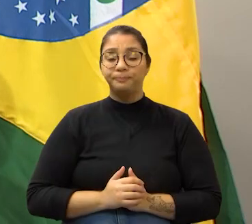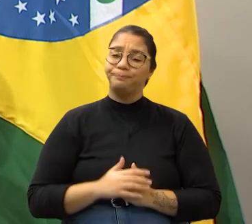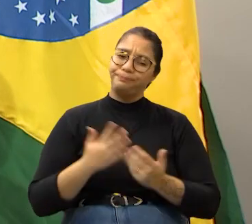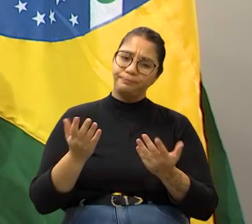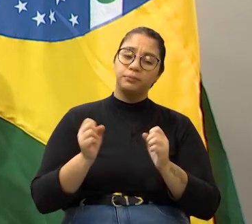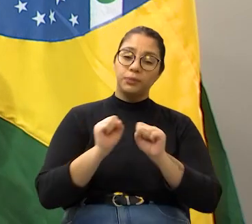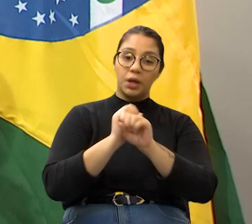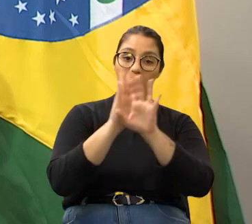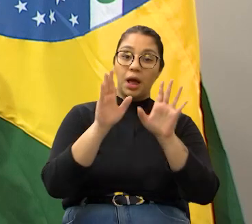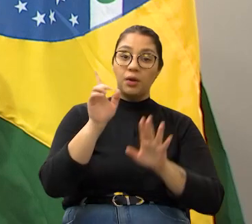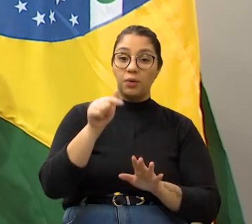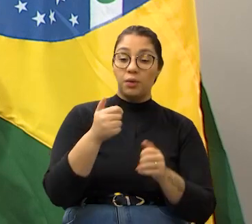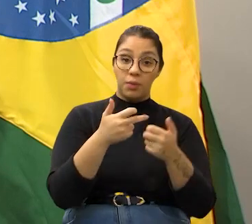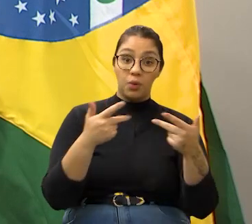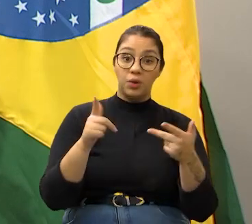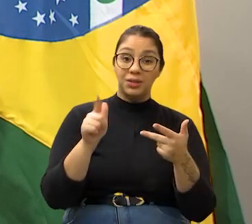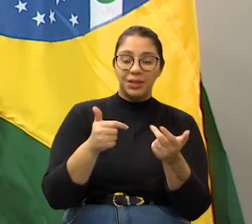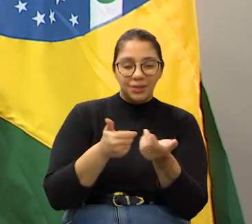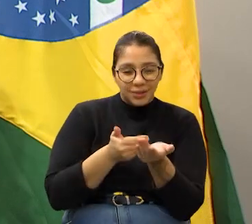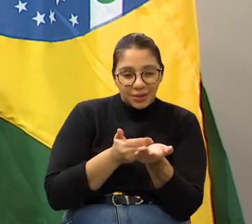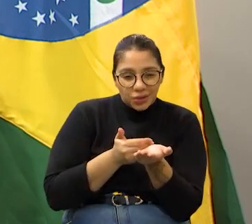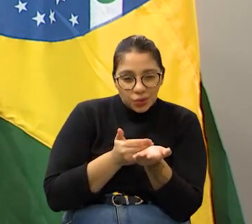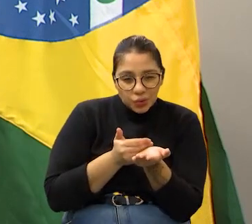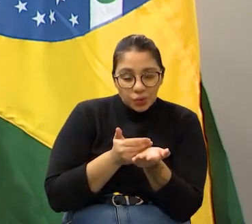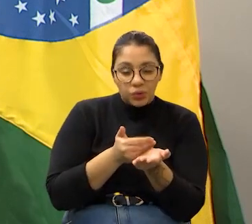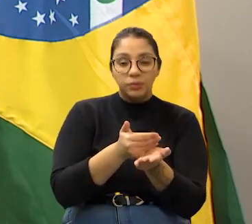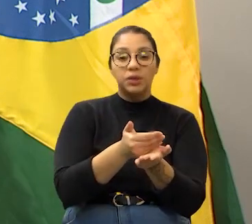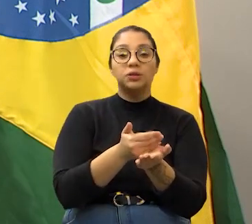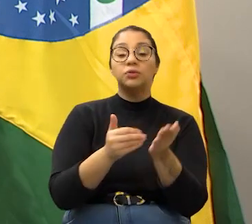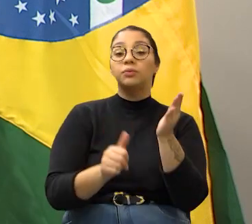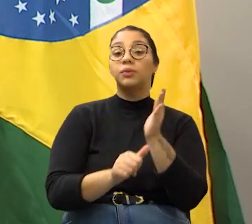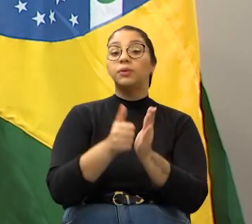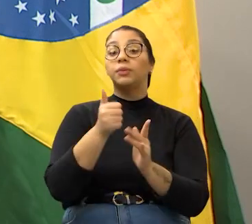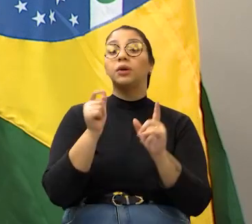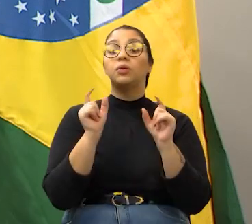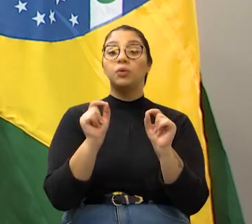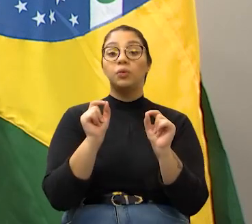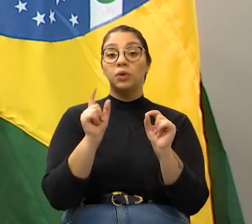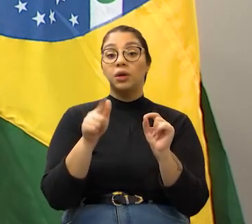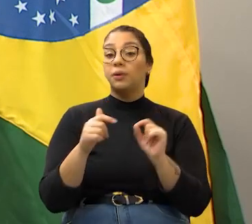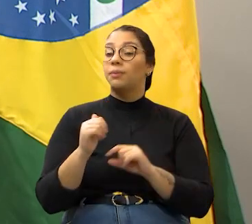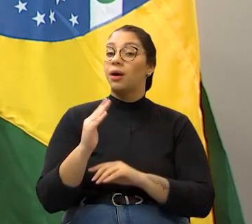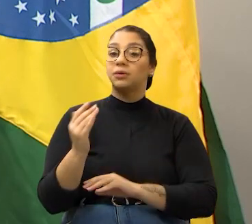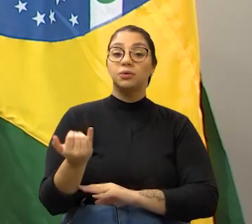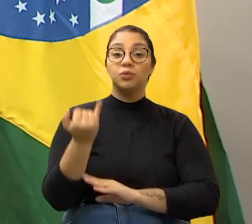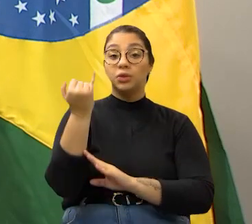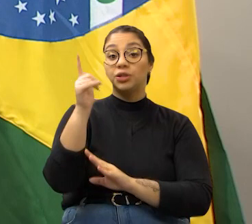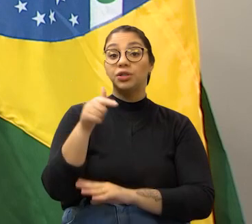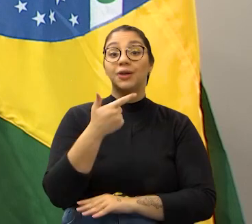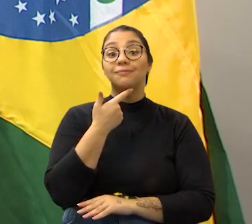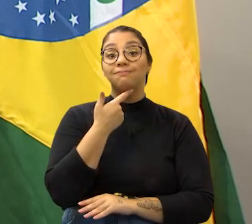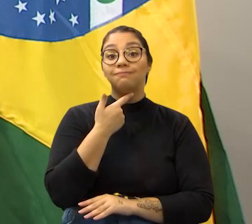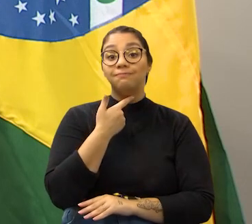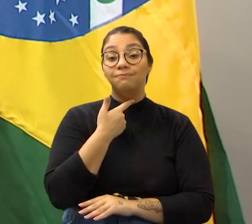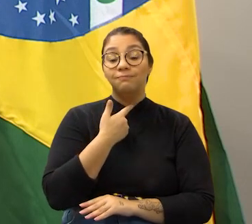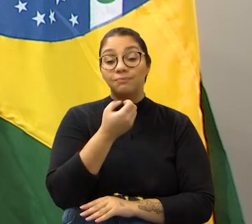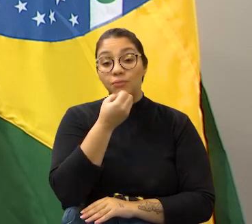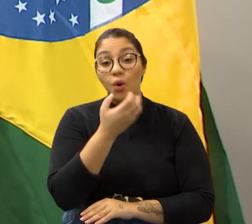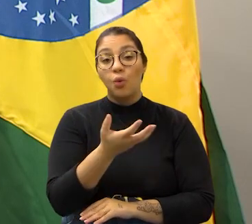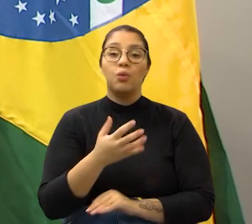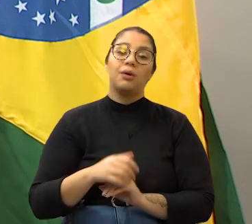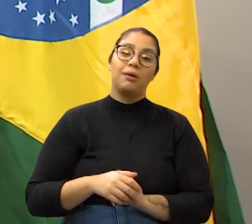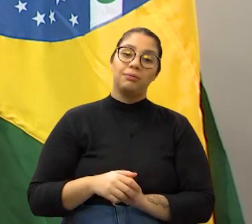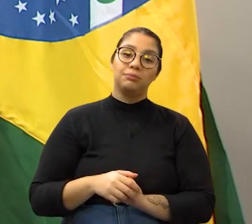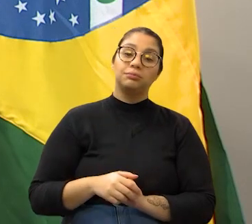superior. É claro que isso é uma coisa assim bastante embrionária. O que vale primeiro é assim, a gente vê a boa